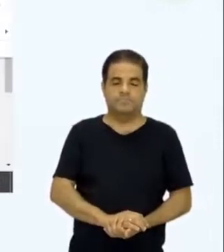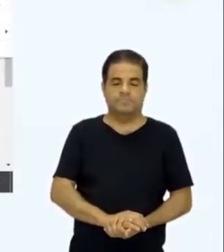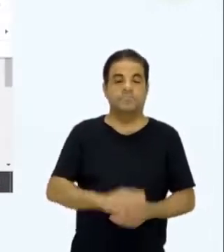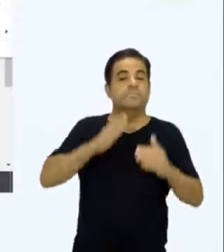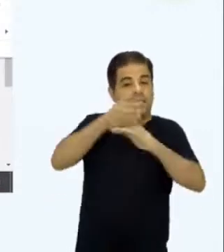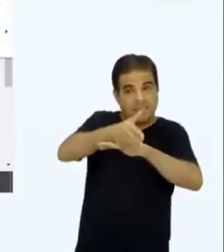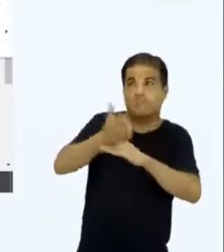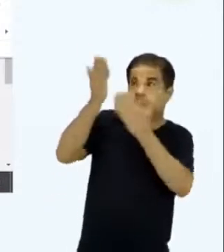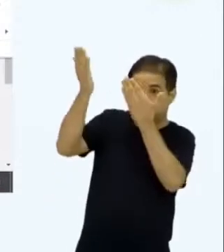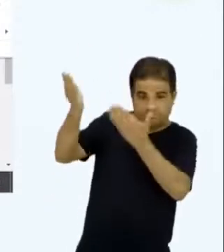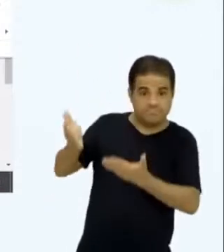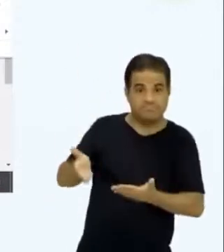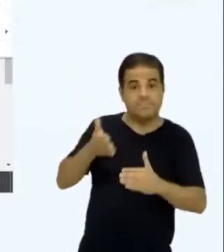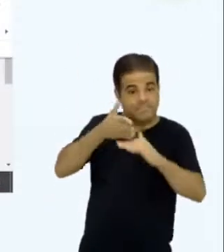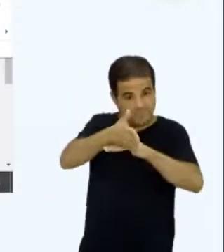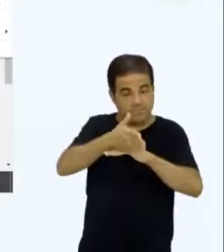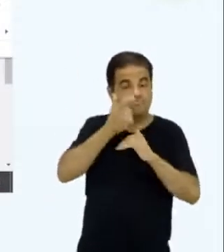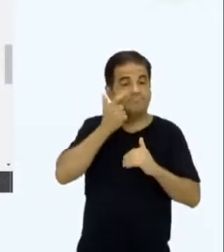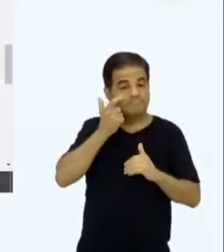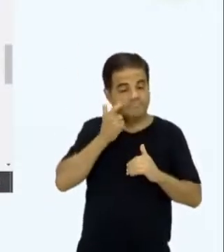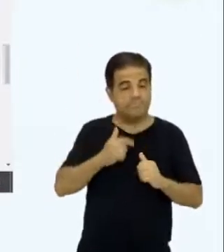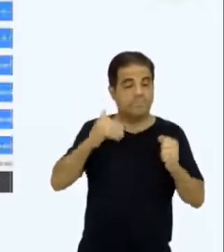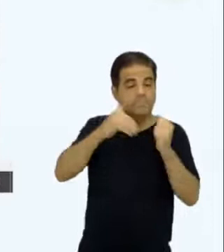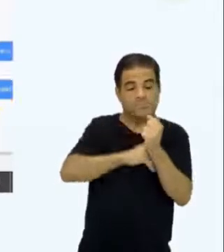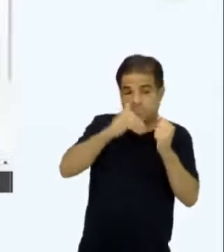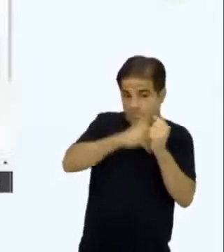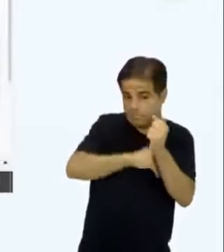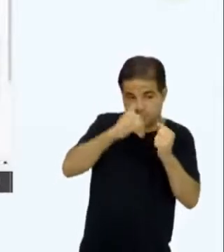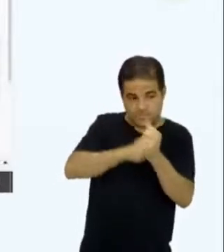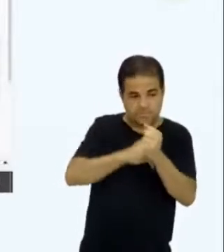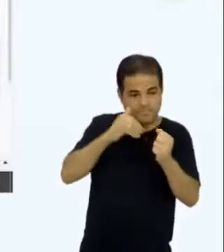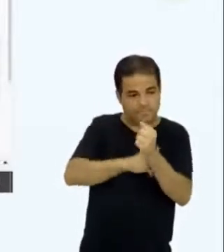Entramos aqui em código.